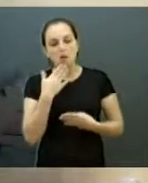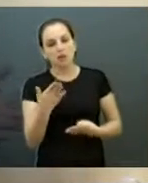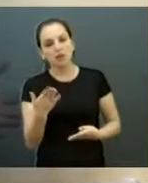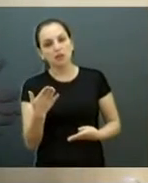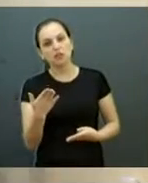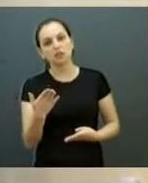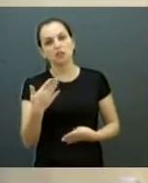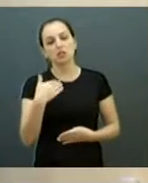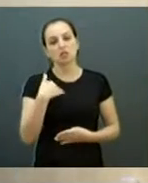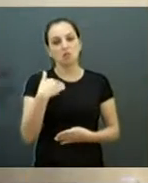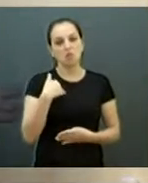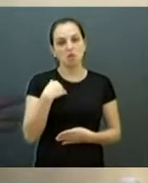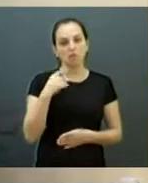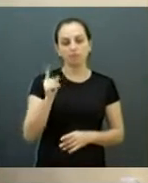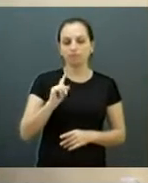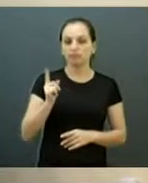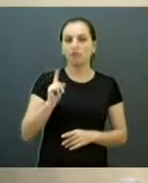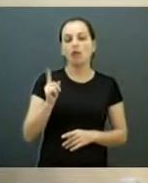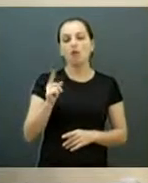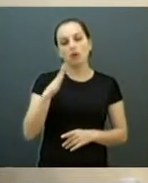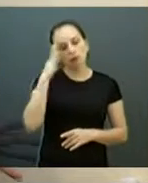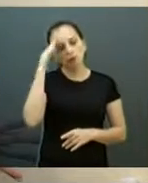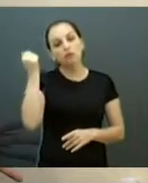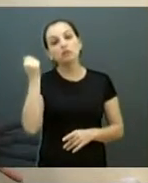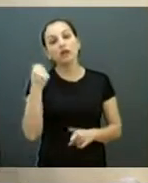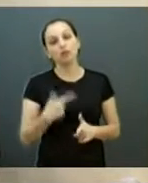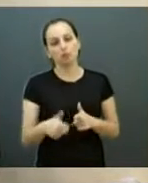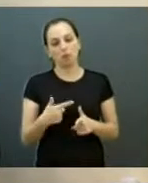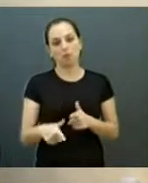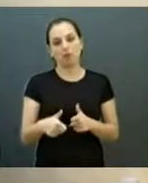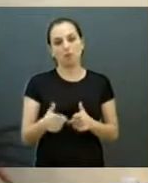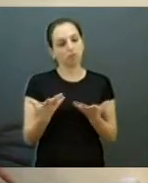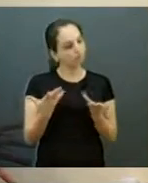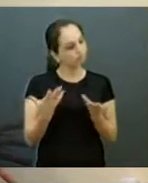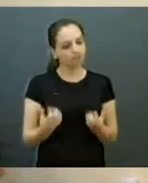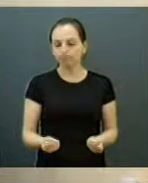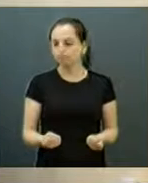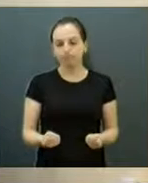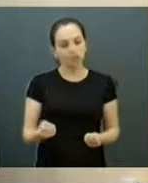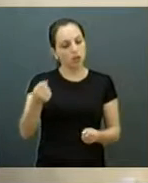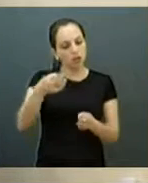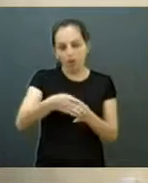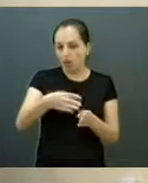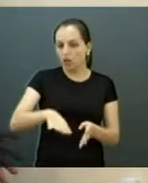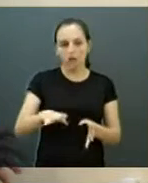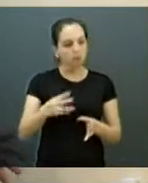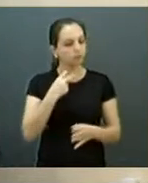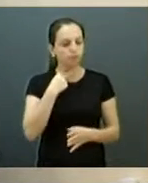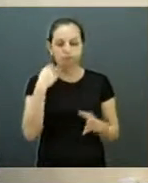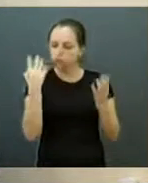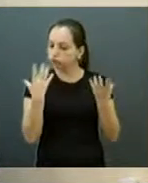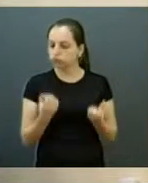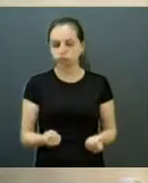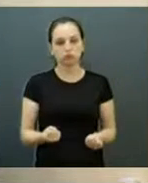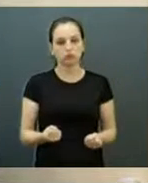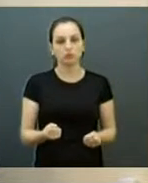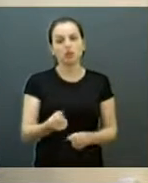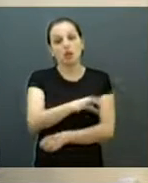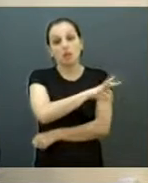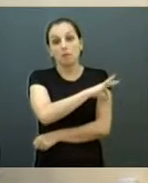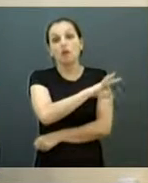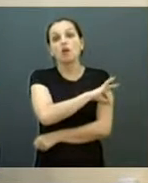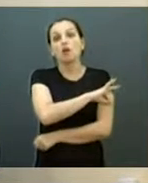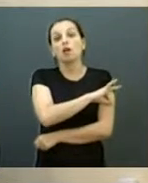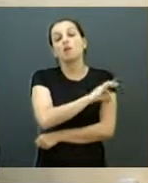aceitaria subindo uma gravidade e não vou aceitar essa casa não pode aceitar a respeito da prefeitura também foi